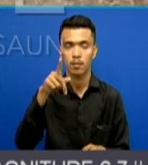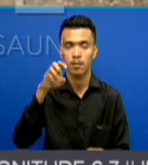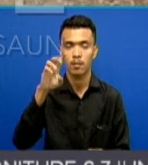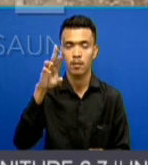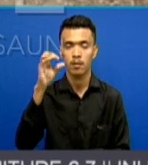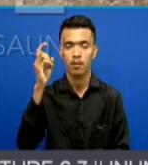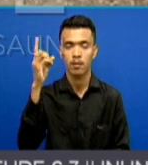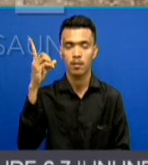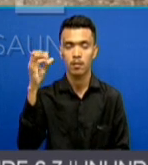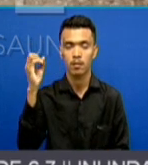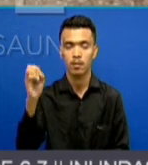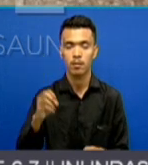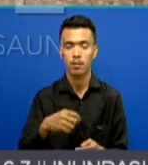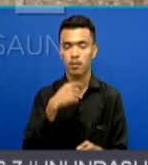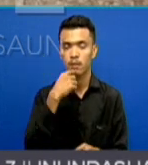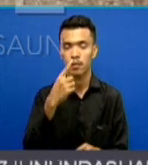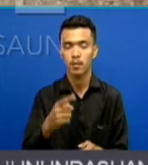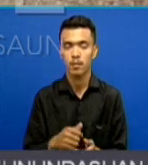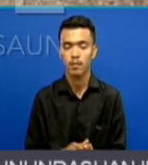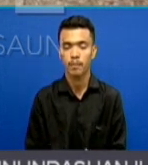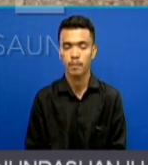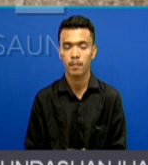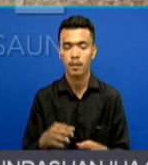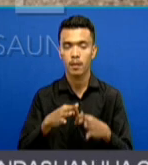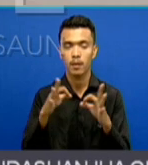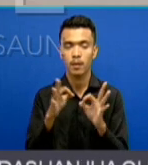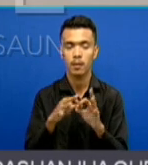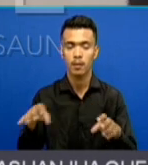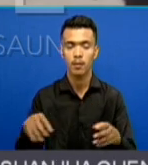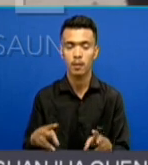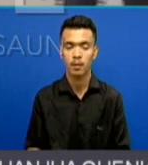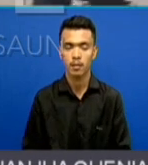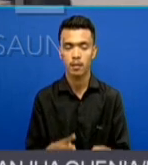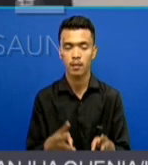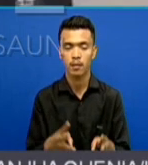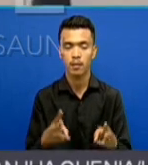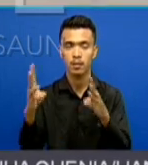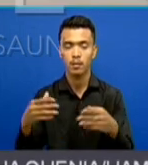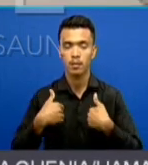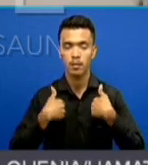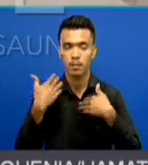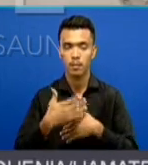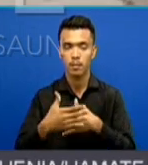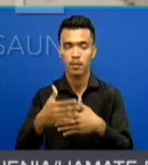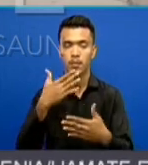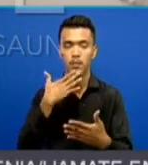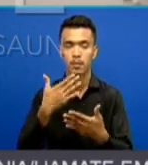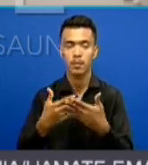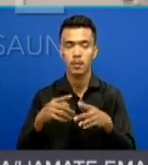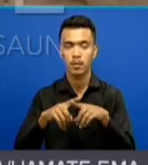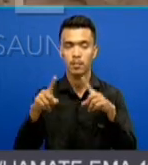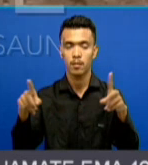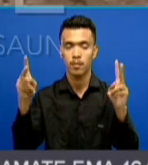Pedro Alessandro Guterres Pereira Hateten, projeto de reabilitação estrada em Suku Waioli e progresso na Bedia, mas